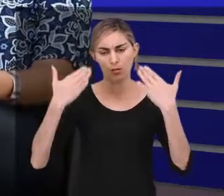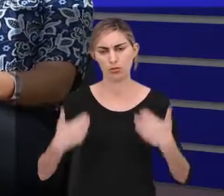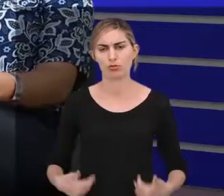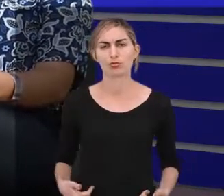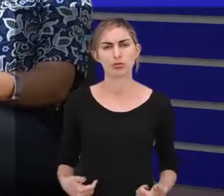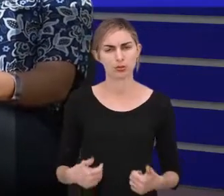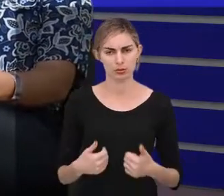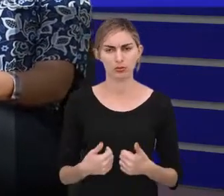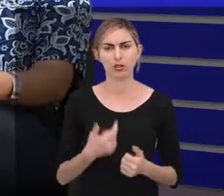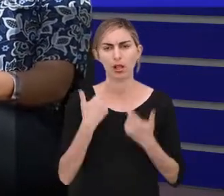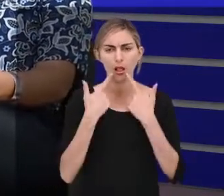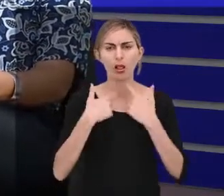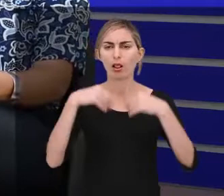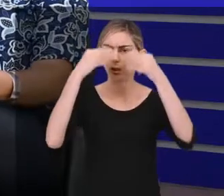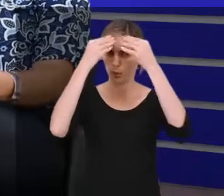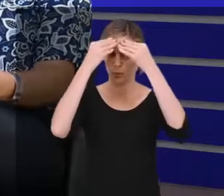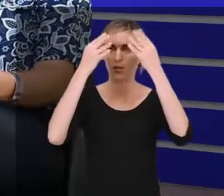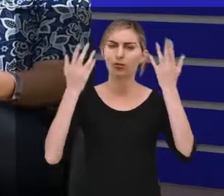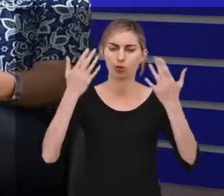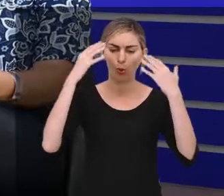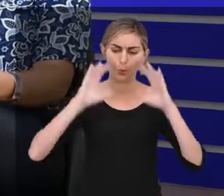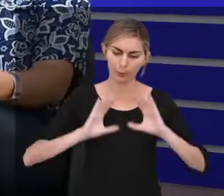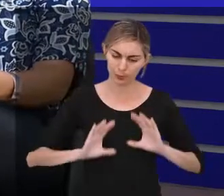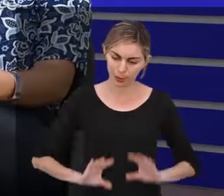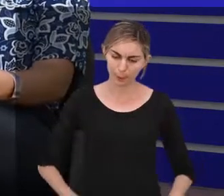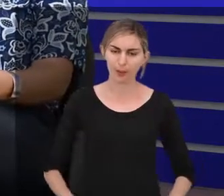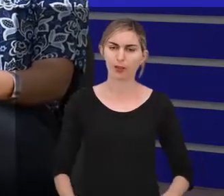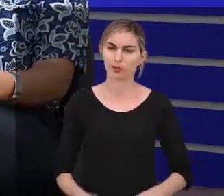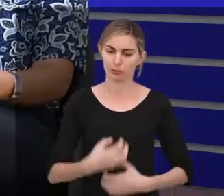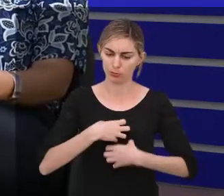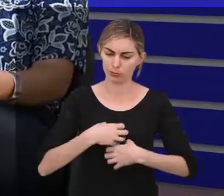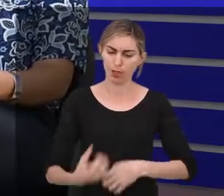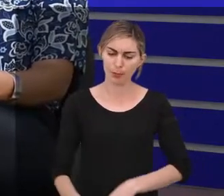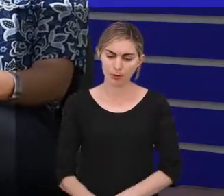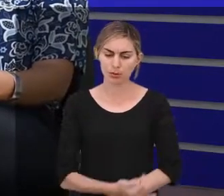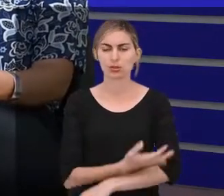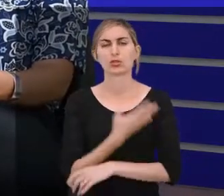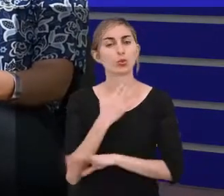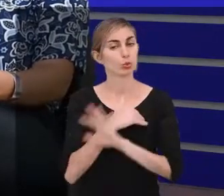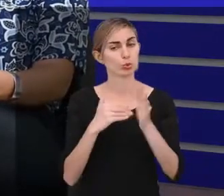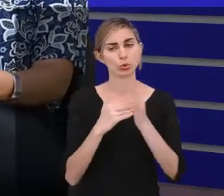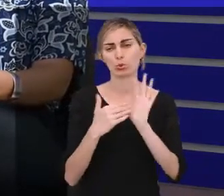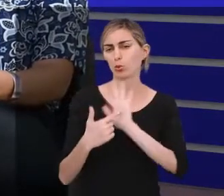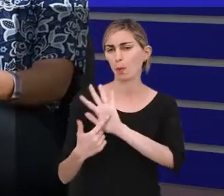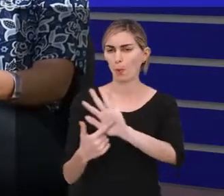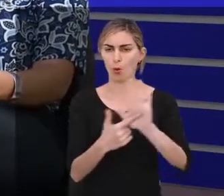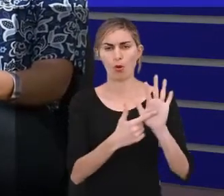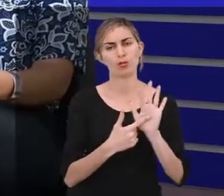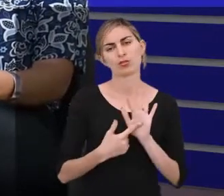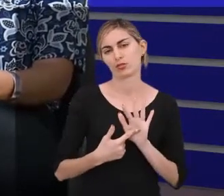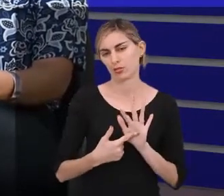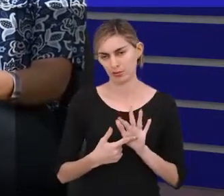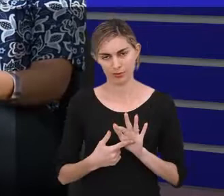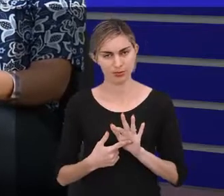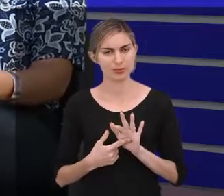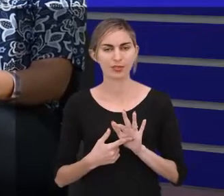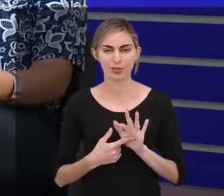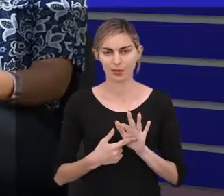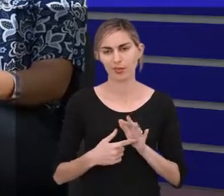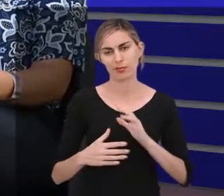que a imagem é uma linguagem, seu comportamento, suas emoções, tudo emite sinais que, né, é